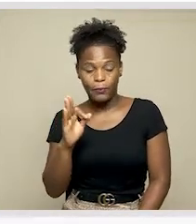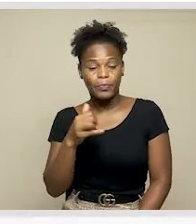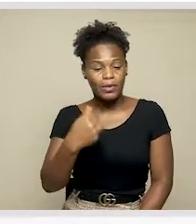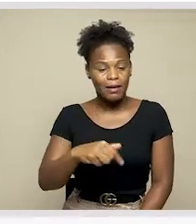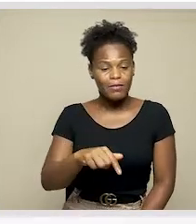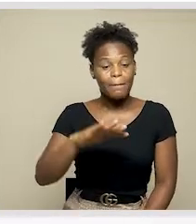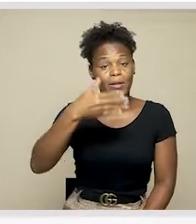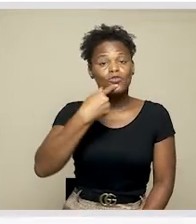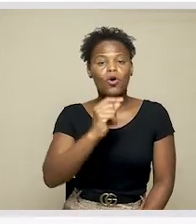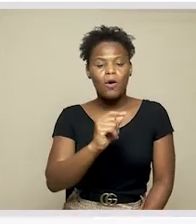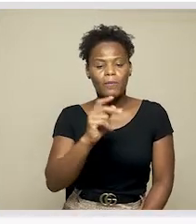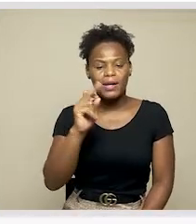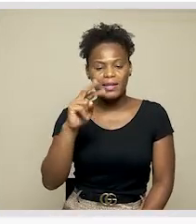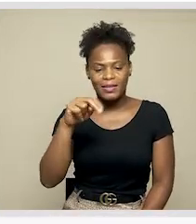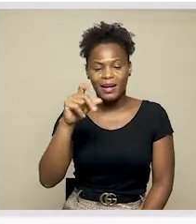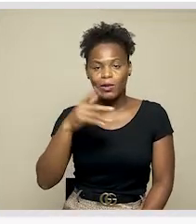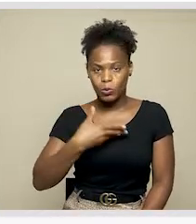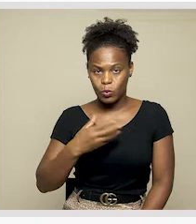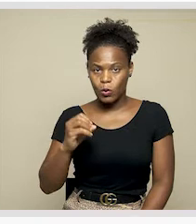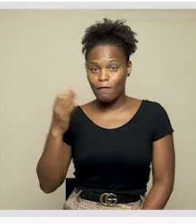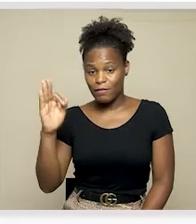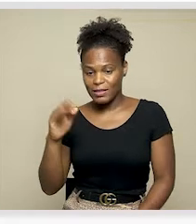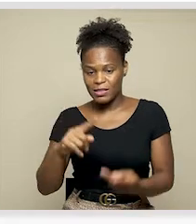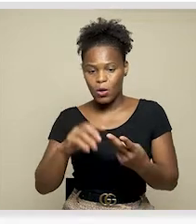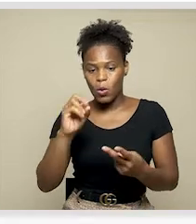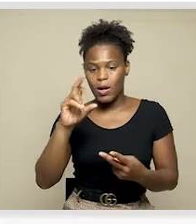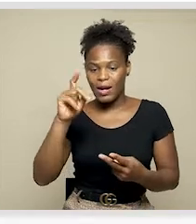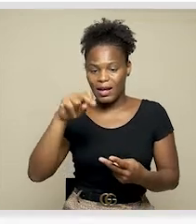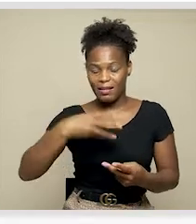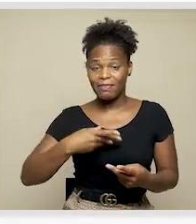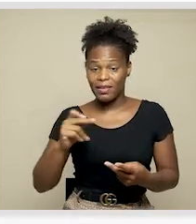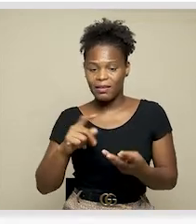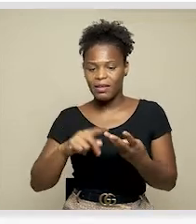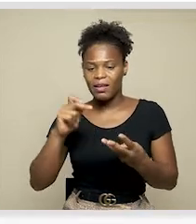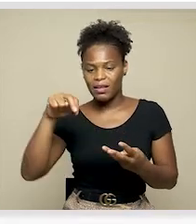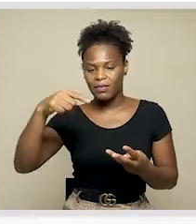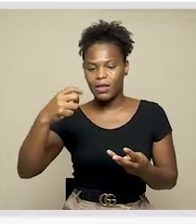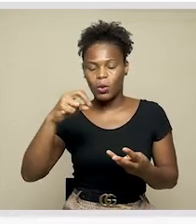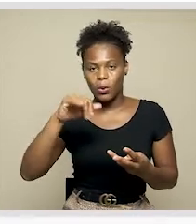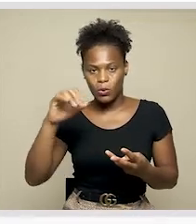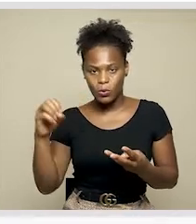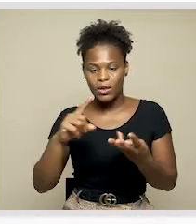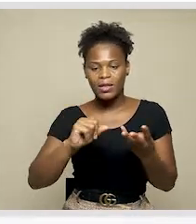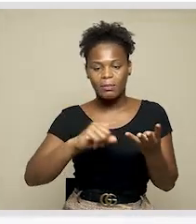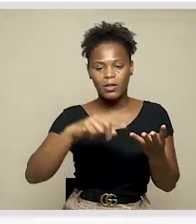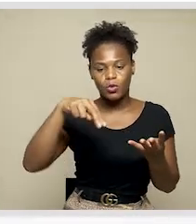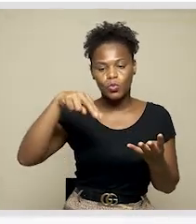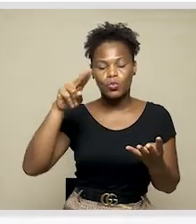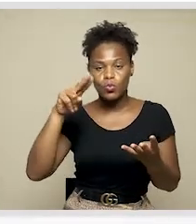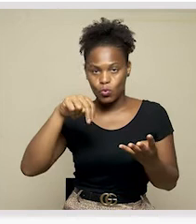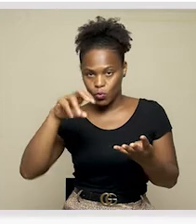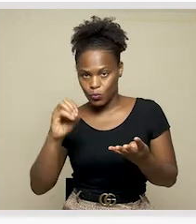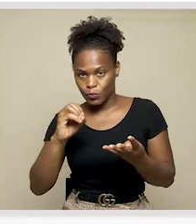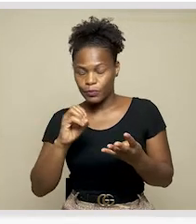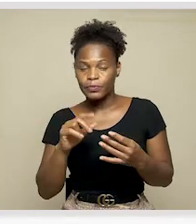que teve como principais nomes Arnaldo França, Orlando Amarilhos, António Nunes, Nuno Miranda.